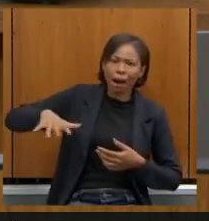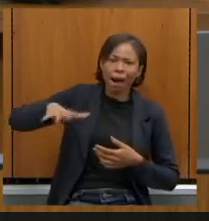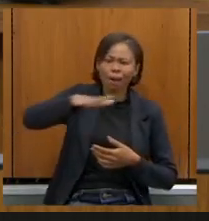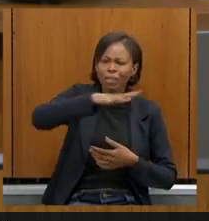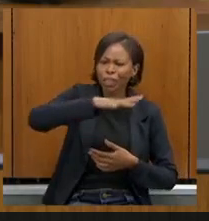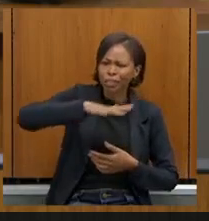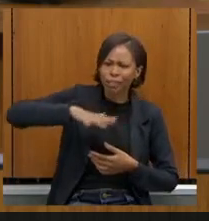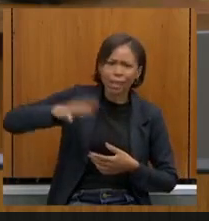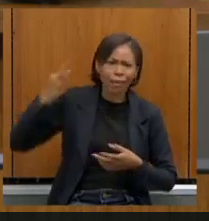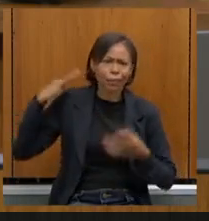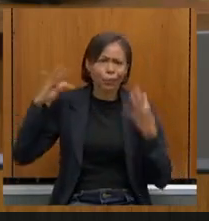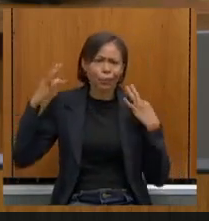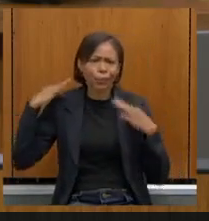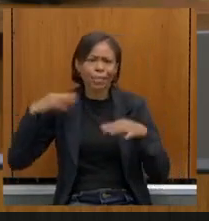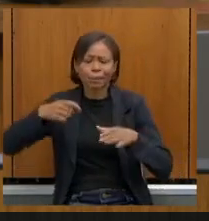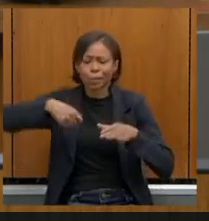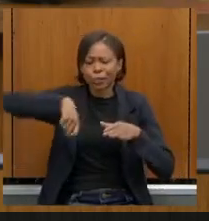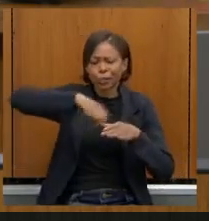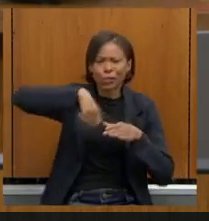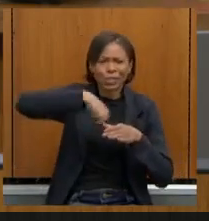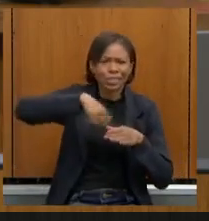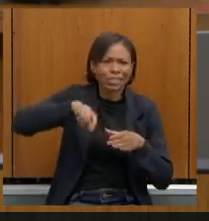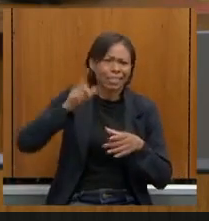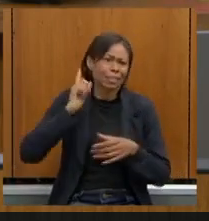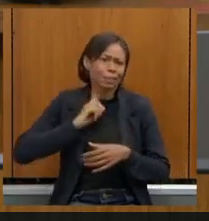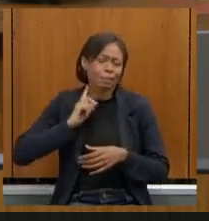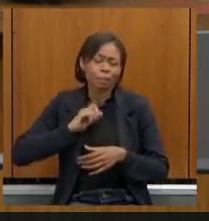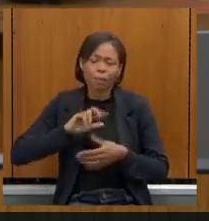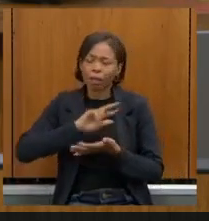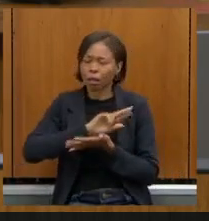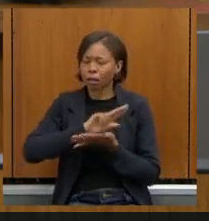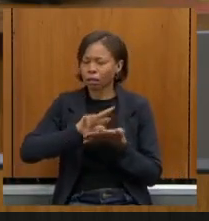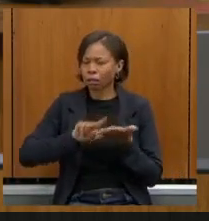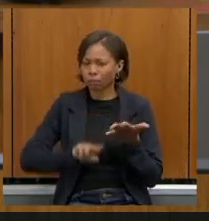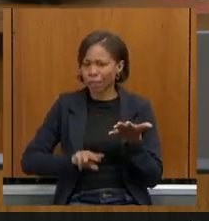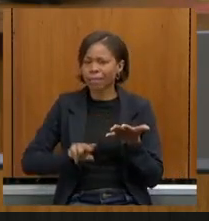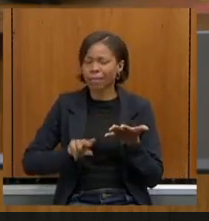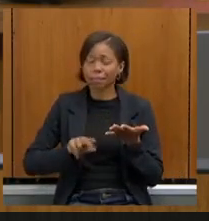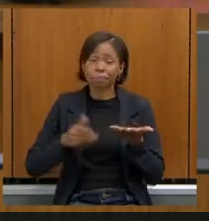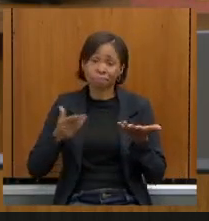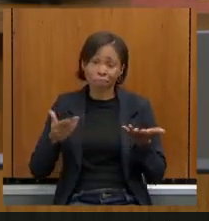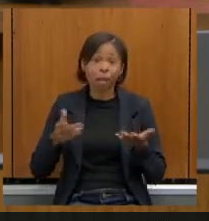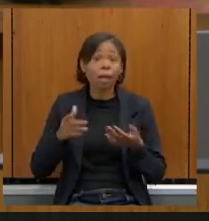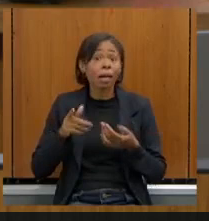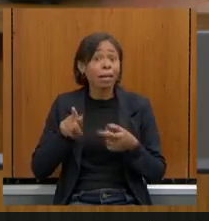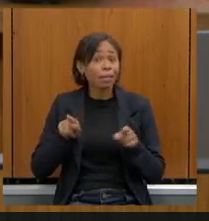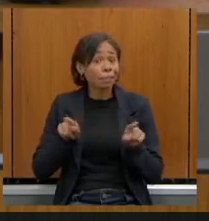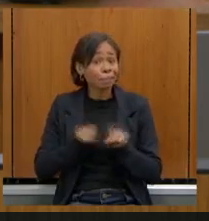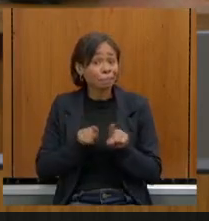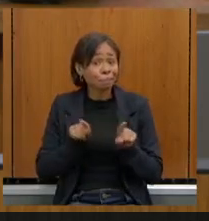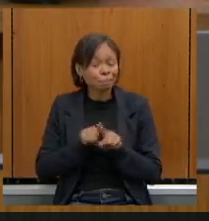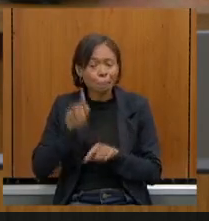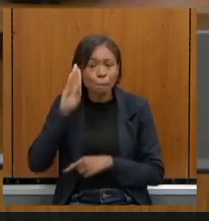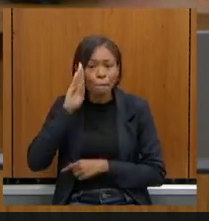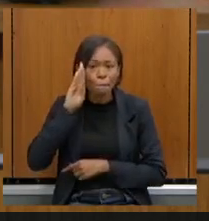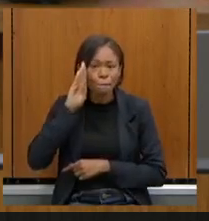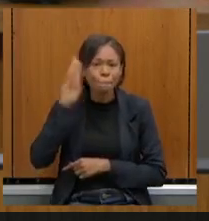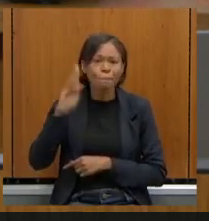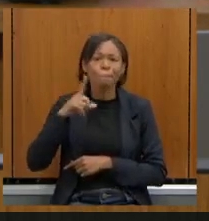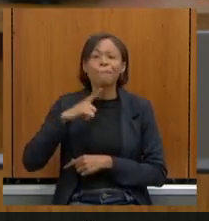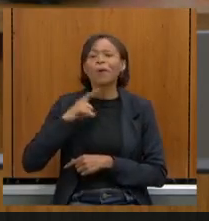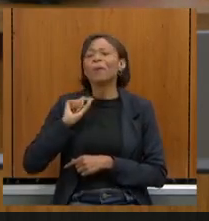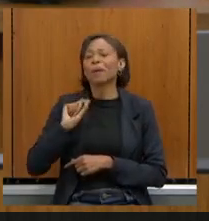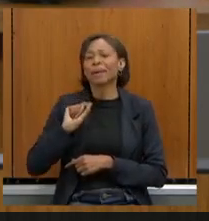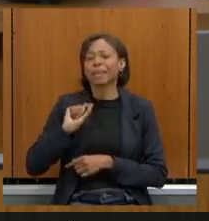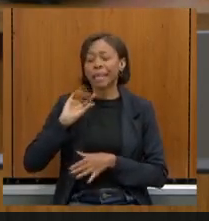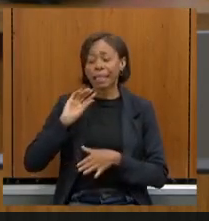cozinha mineira, e assim como nós não chamamos a... e tem uma coisa principal nisso daí, no